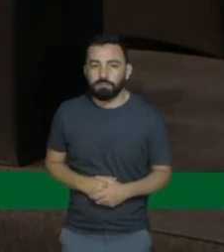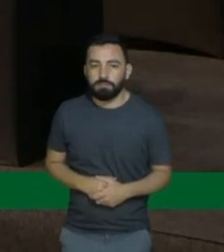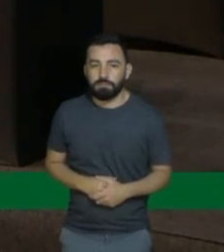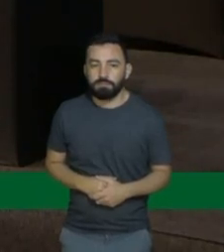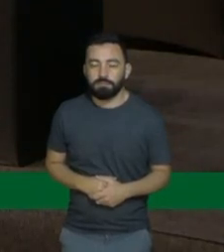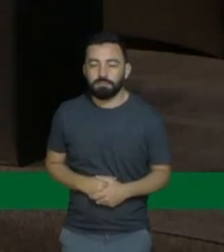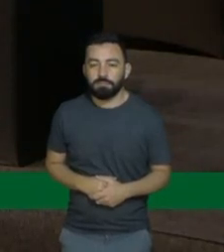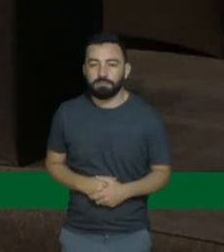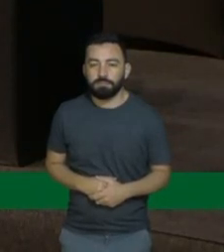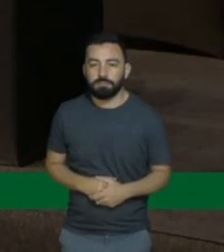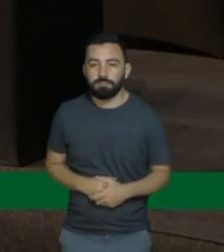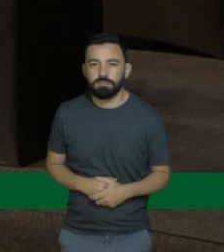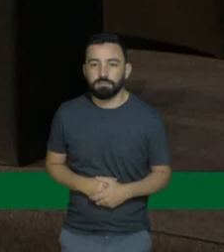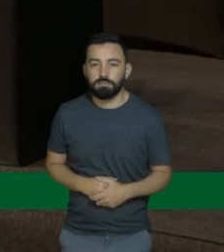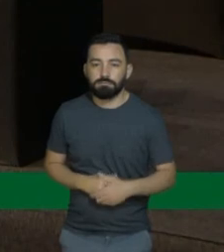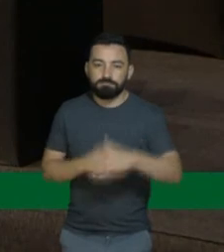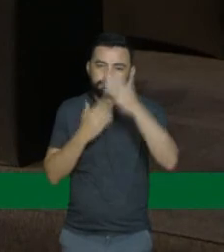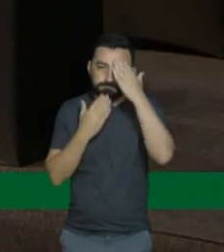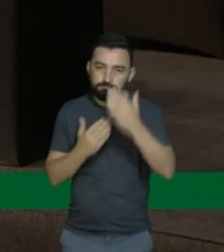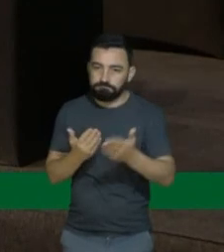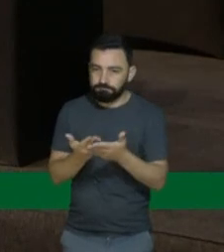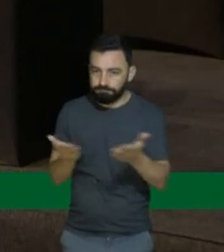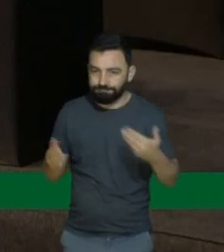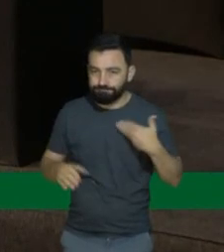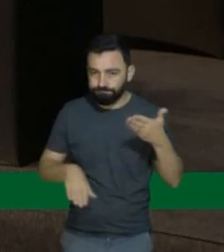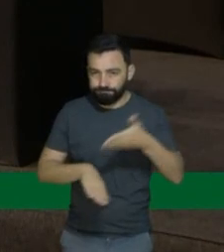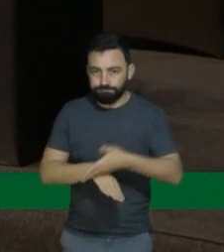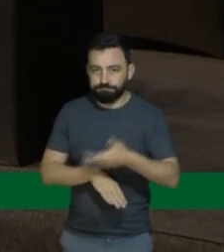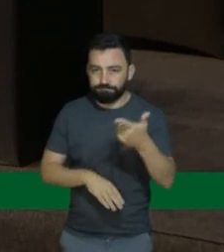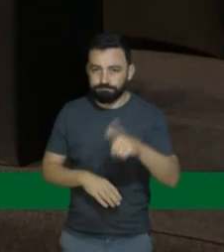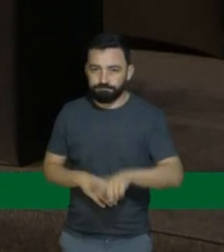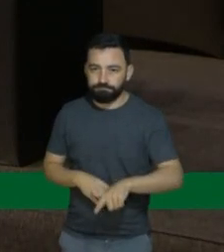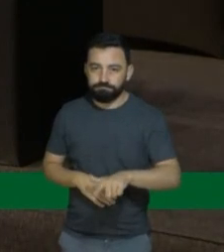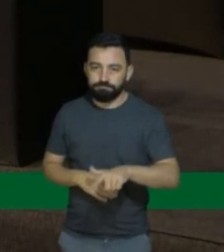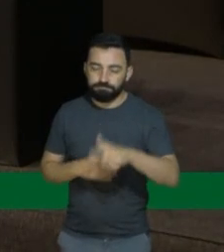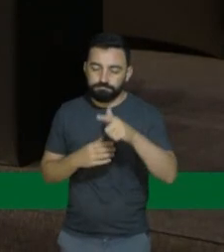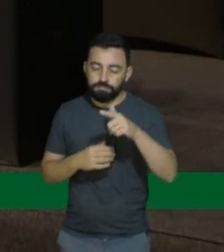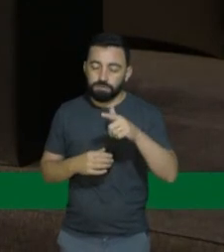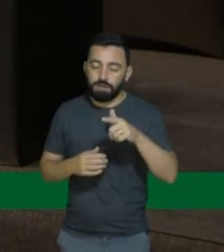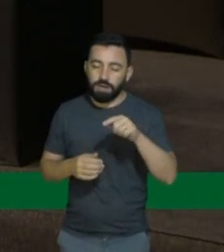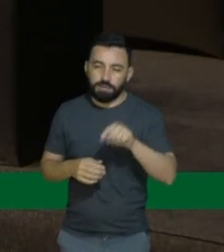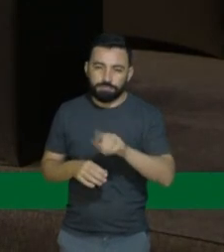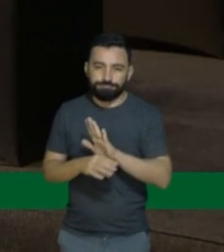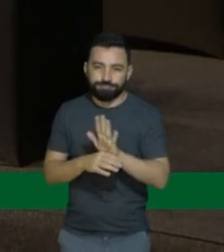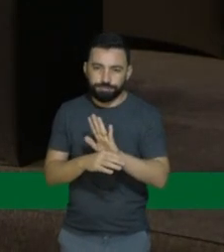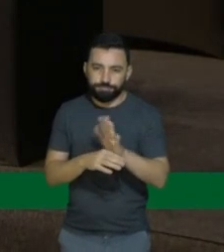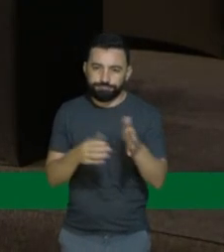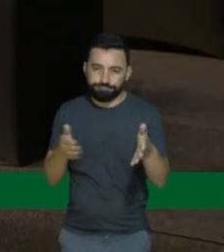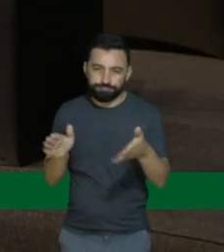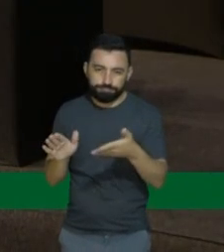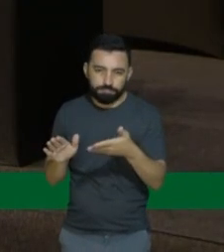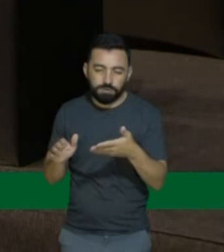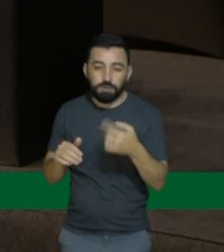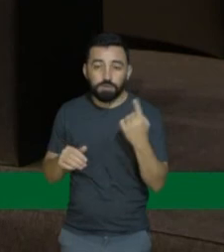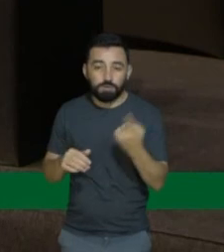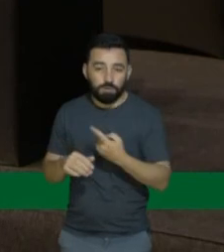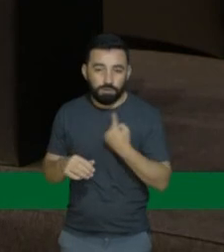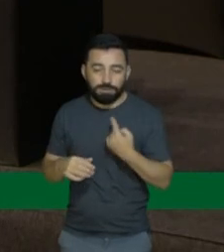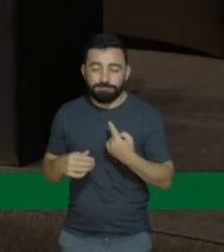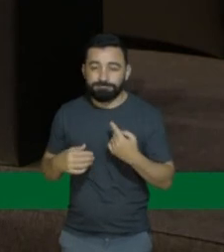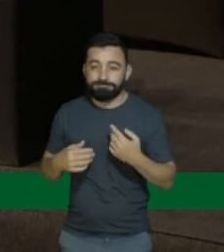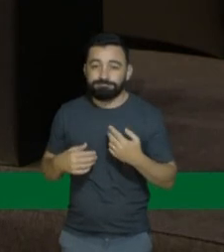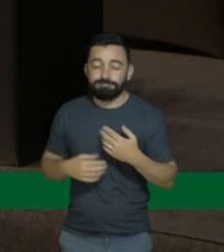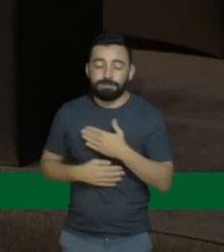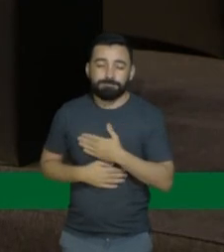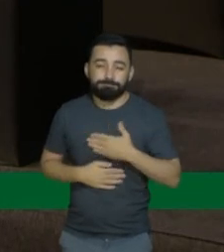obrigado agradeço a oportunidade novamente de estar passando esse vídeo eh no dia que nós tivemos o privilégio de estar na